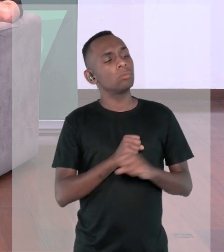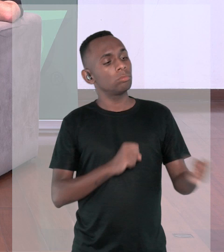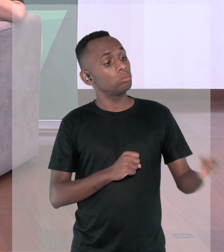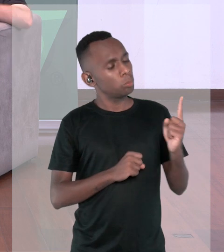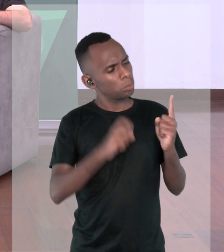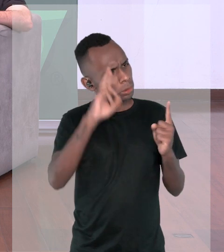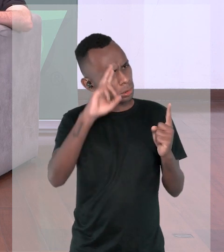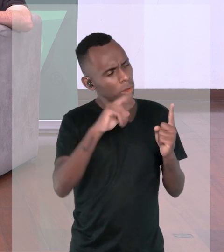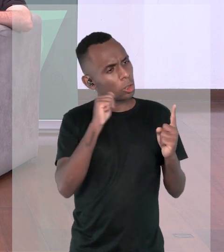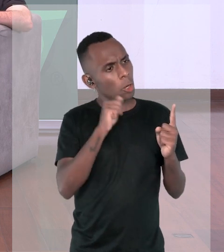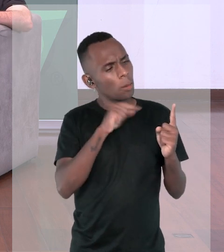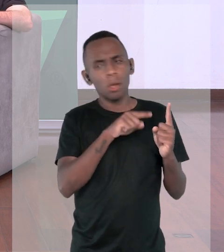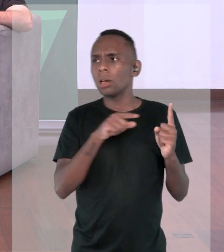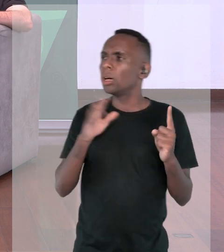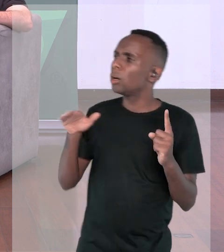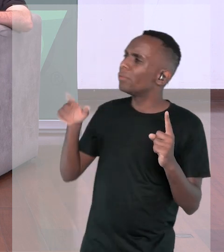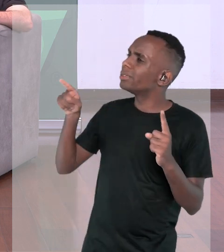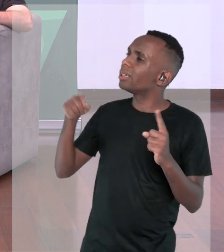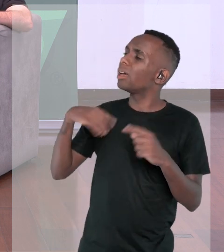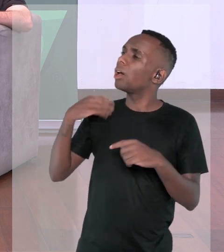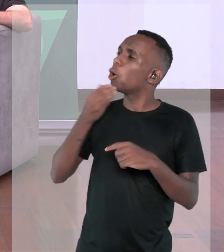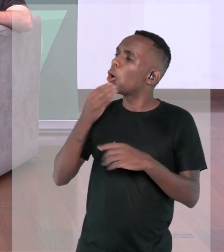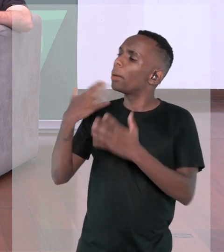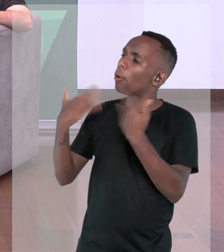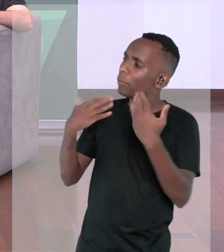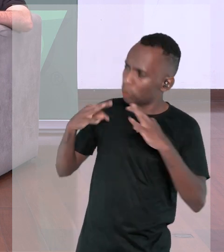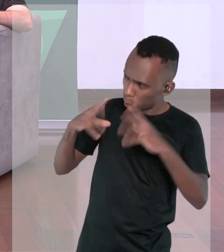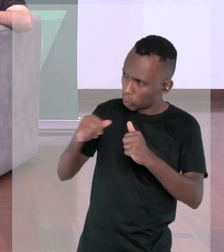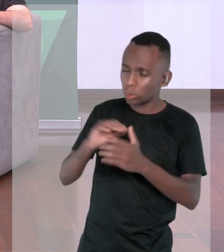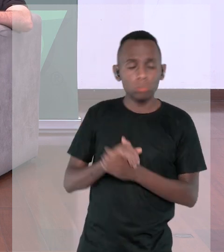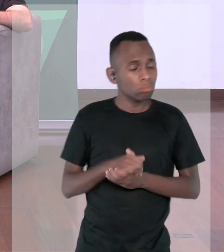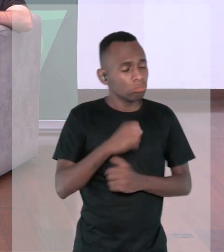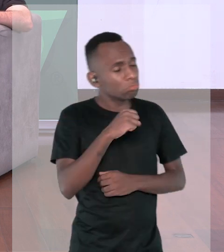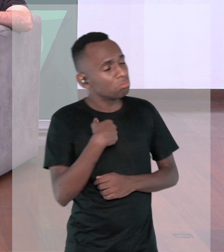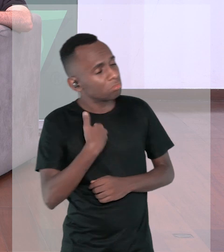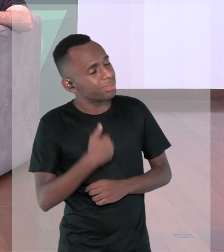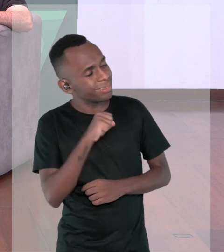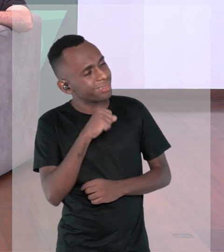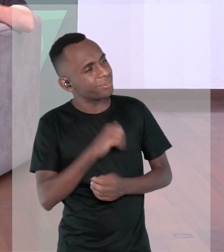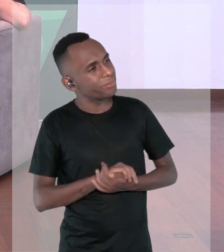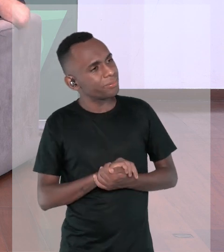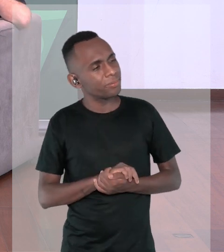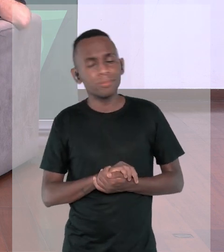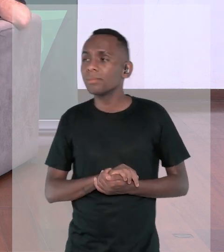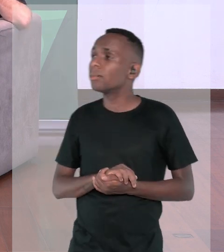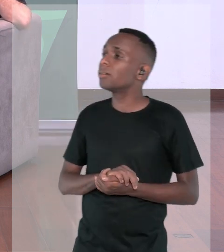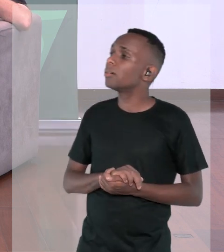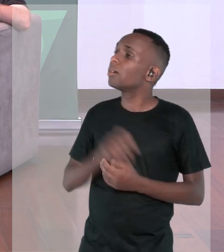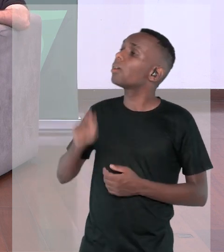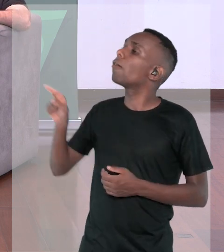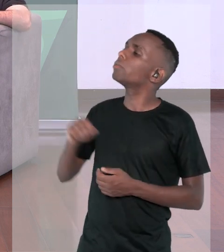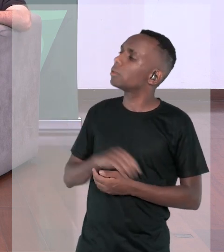senhora que ela falou assim, você que é o menino aí que está conversando com todo mundo? Eu falei, sou. Quem é